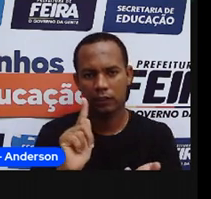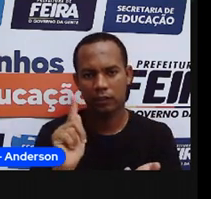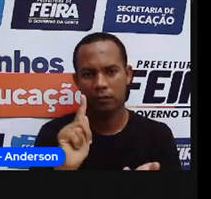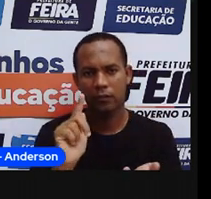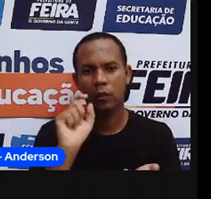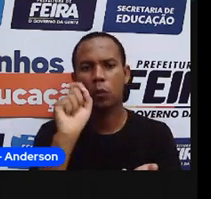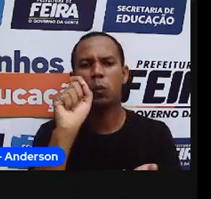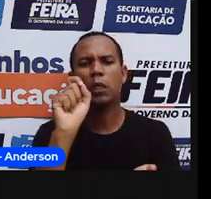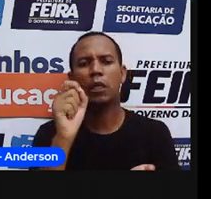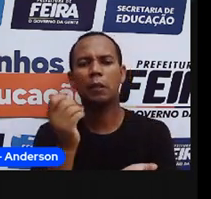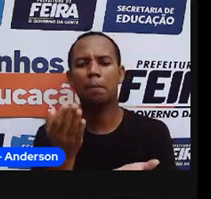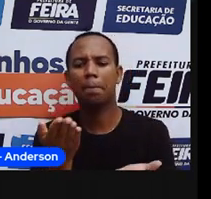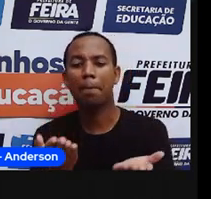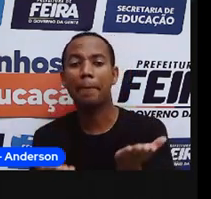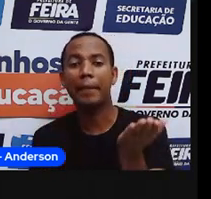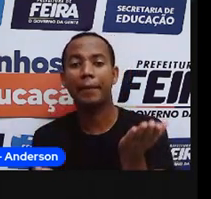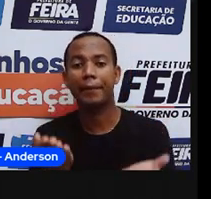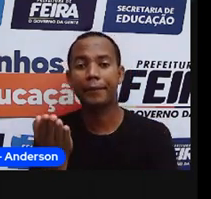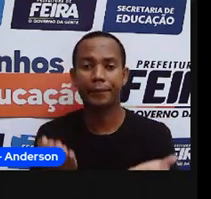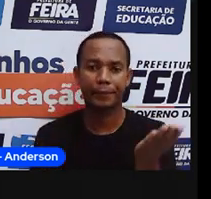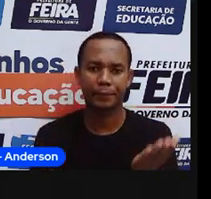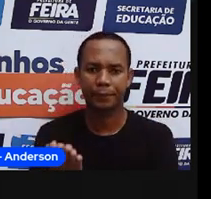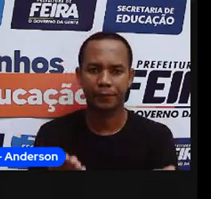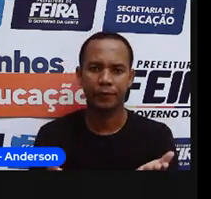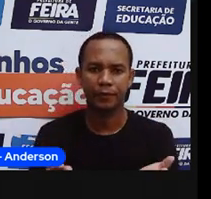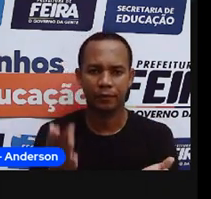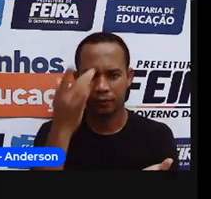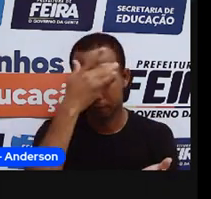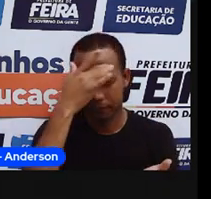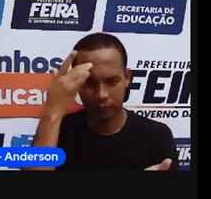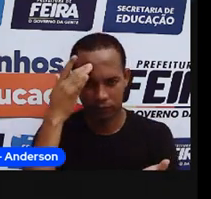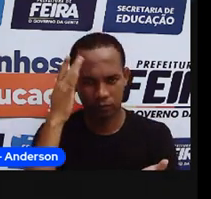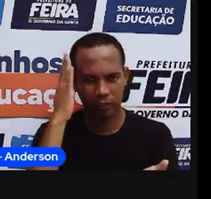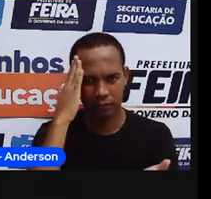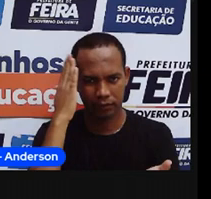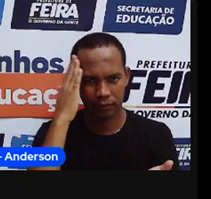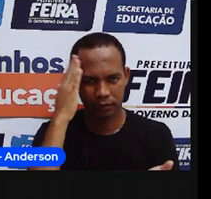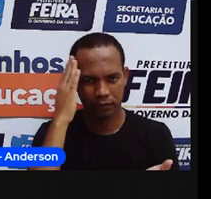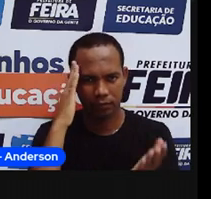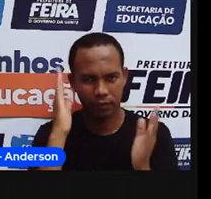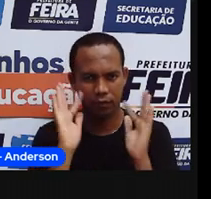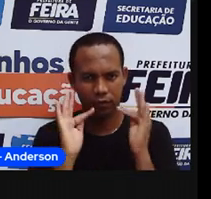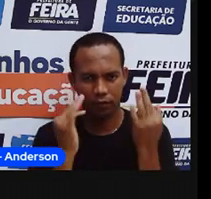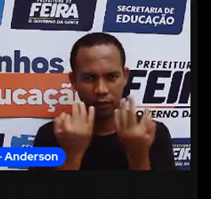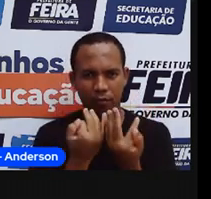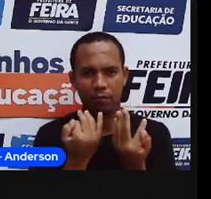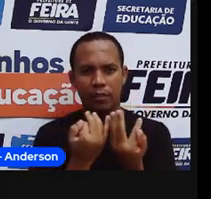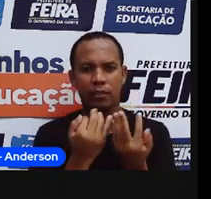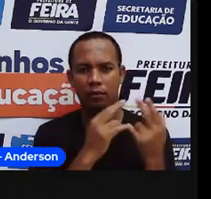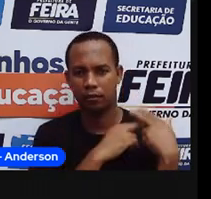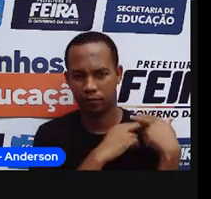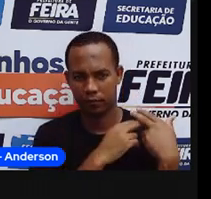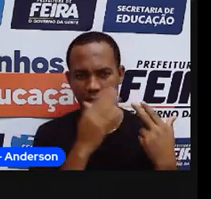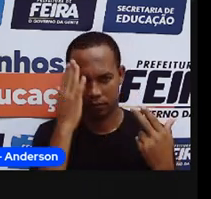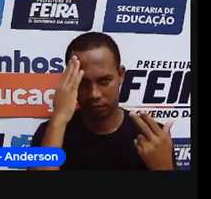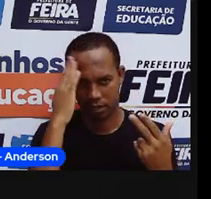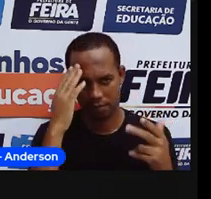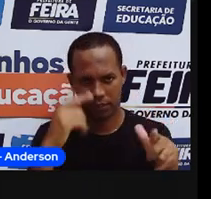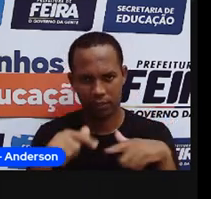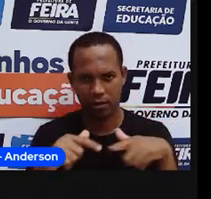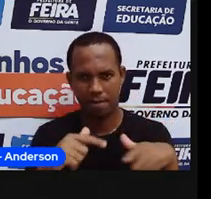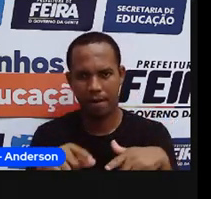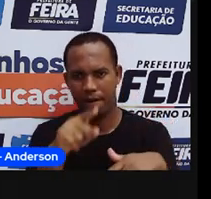Geralmente, aí, quem trabalha, os responsáveis de vocês, os pais, a Dinda, o tio, que trabalha